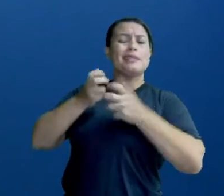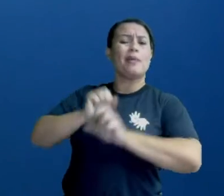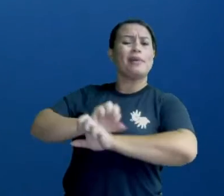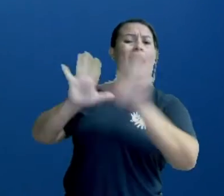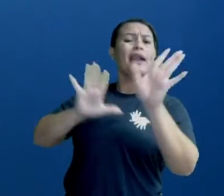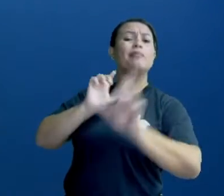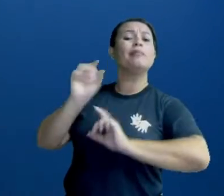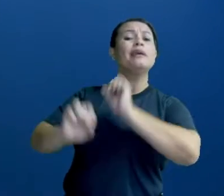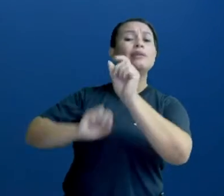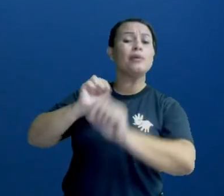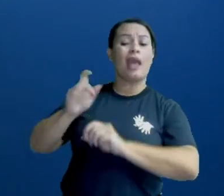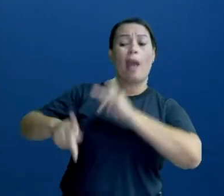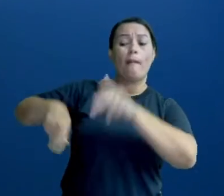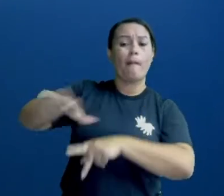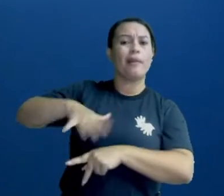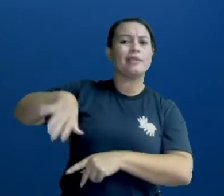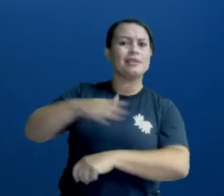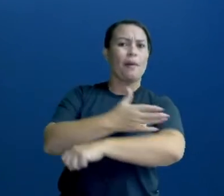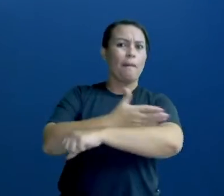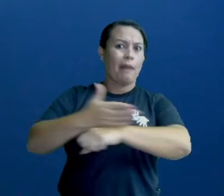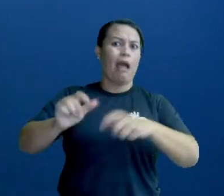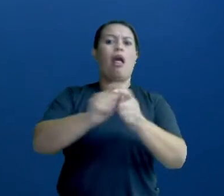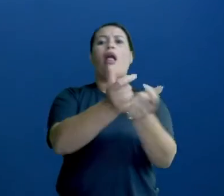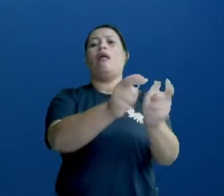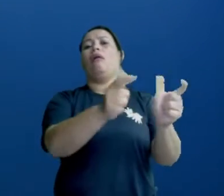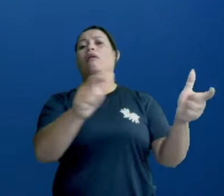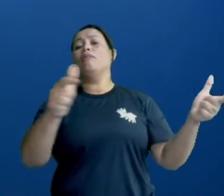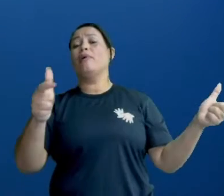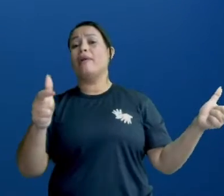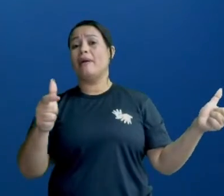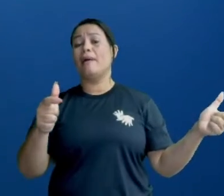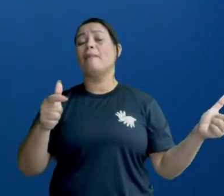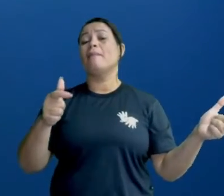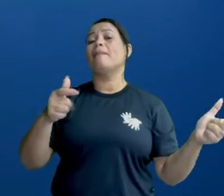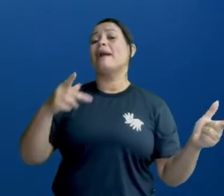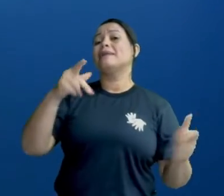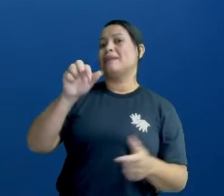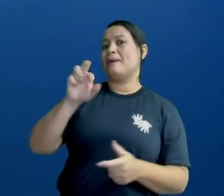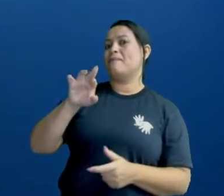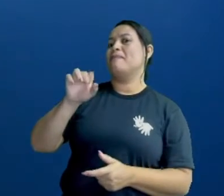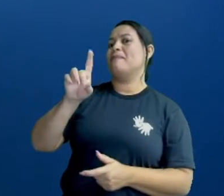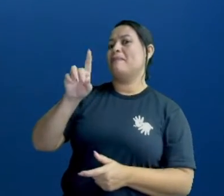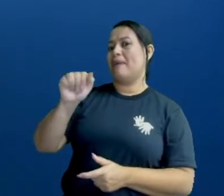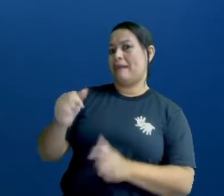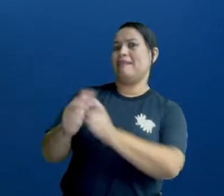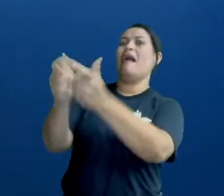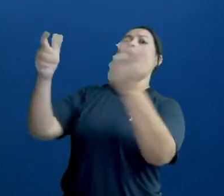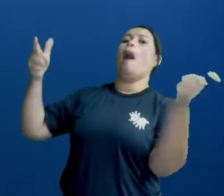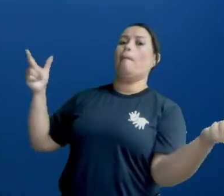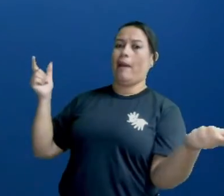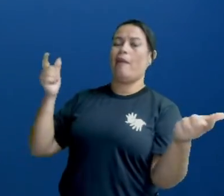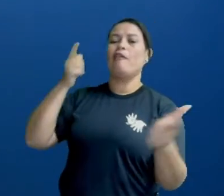a população branca ela é muito numerosa, porém a população parda é maior. E aí vai o